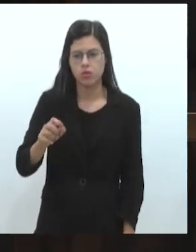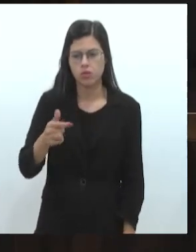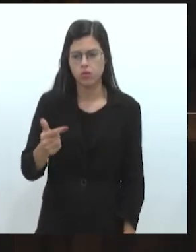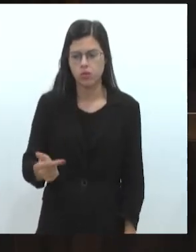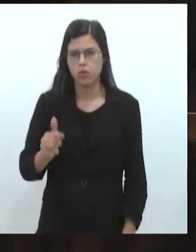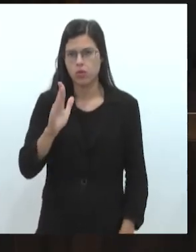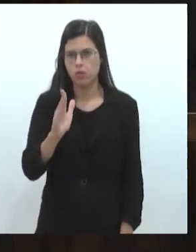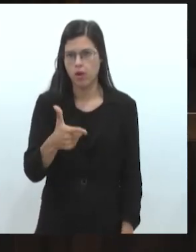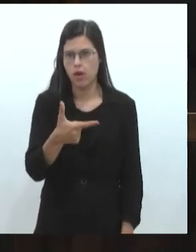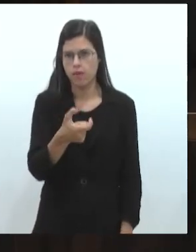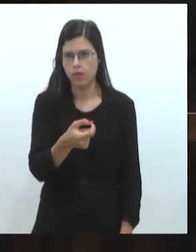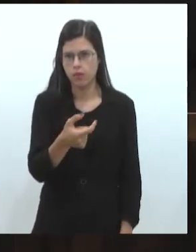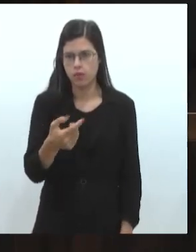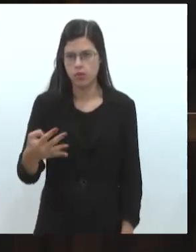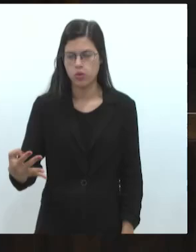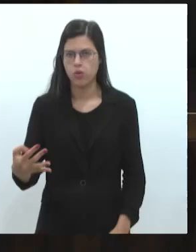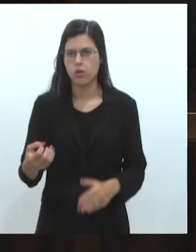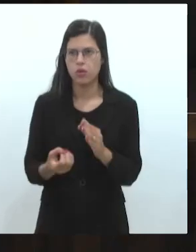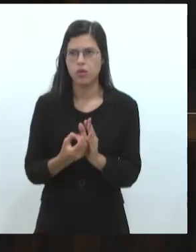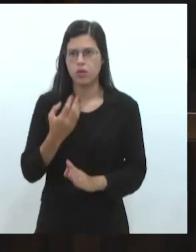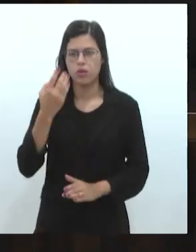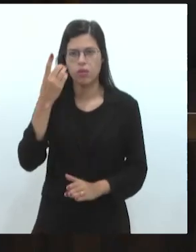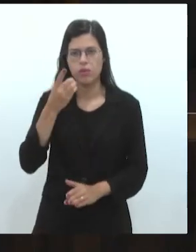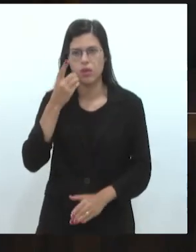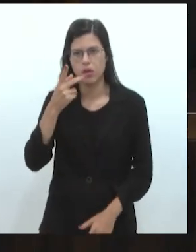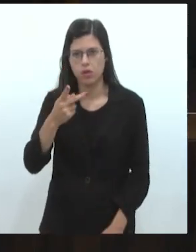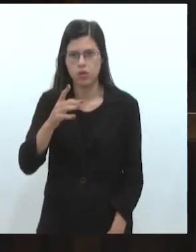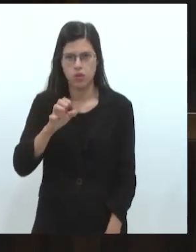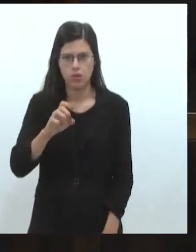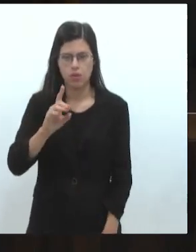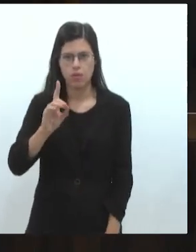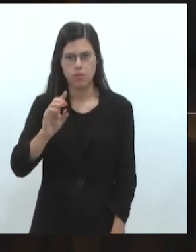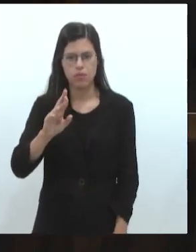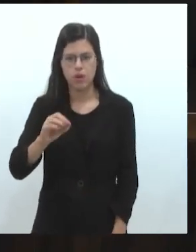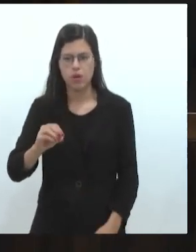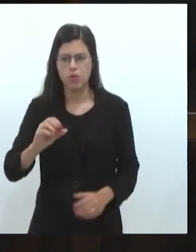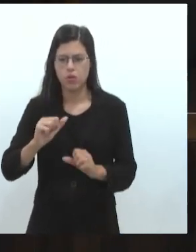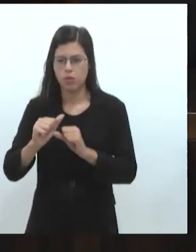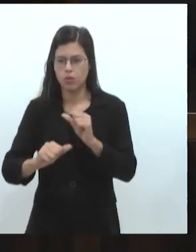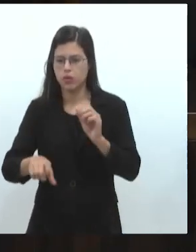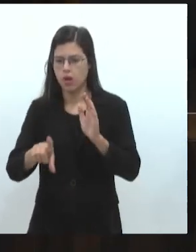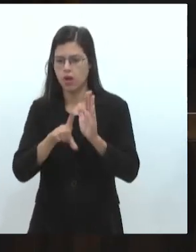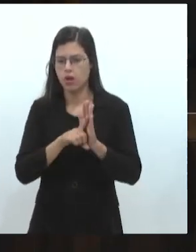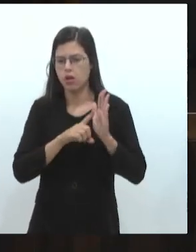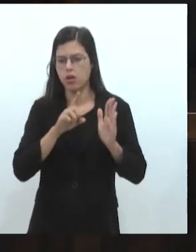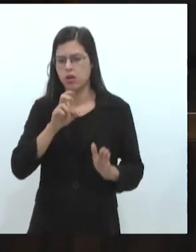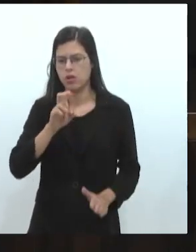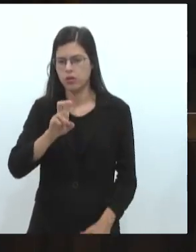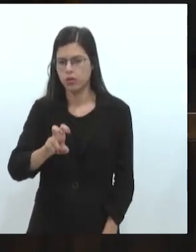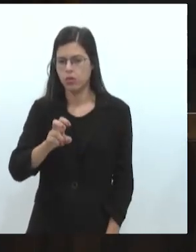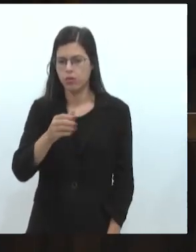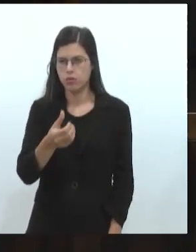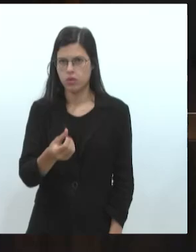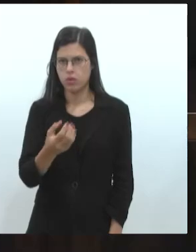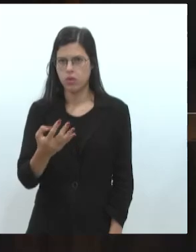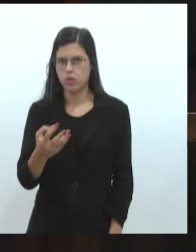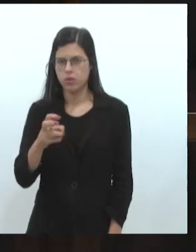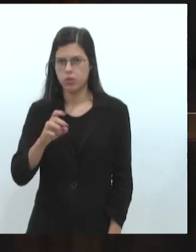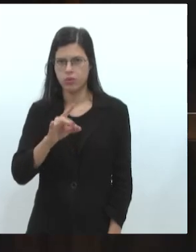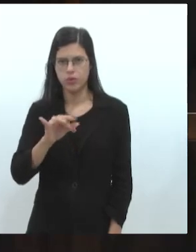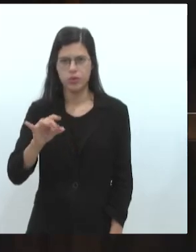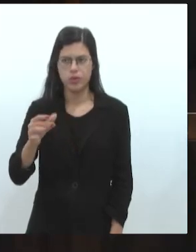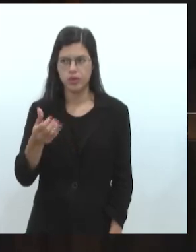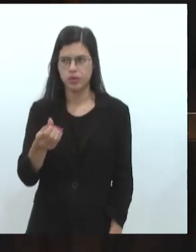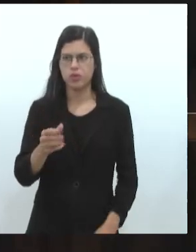24, de autoria do deputado Pedro Ricardo, que altera o anexo da Lei 5.645, de 6 de janeiro